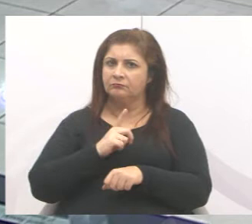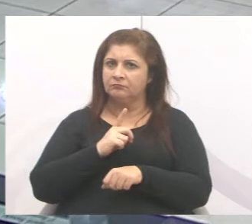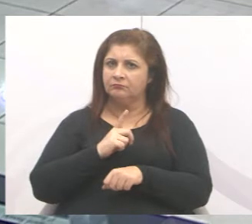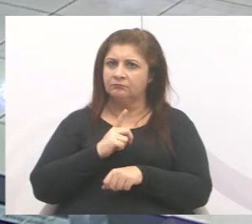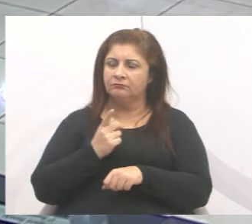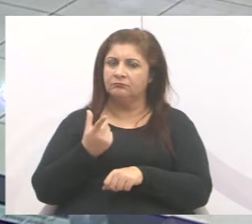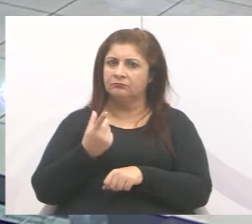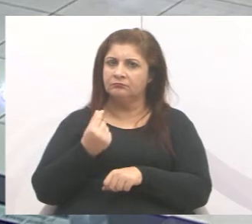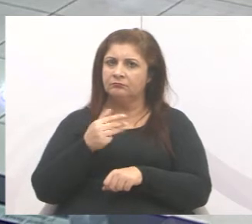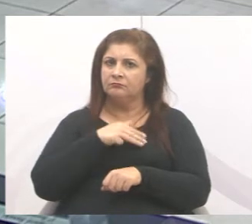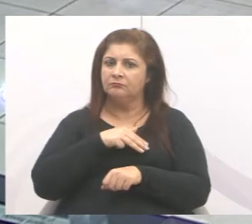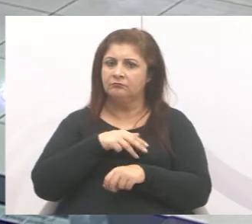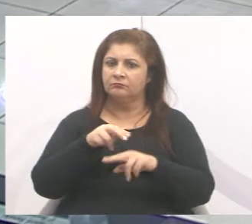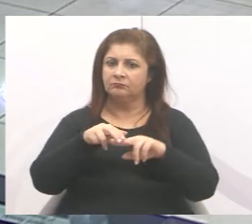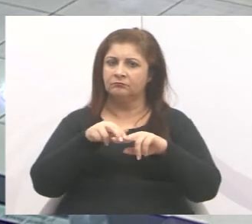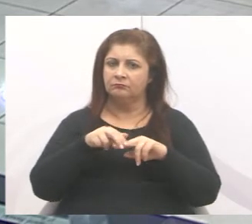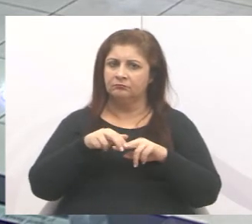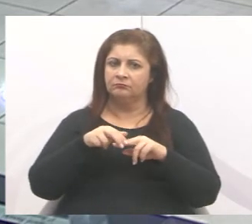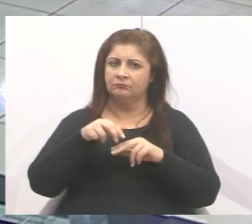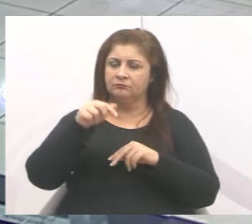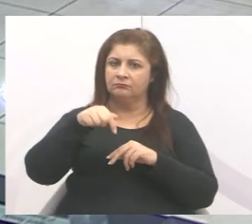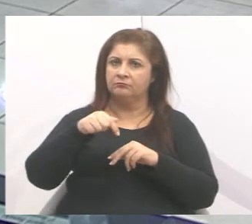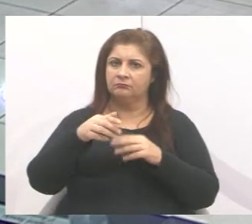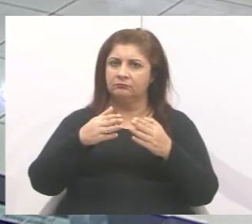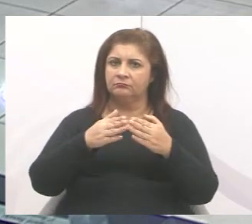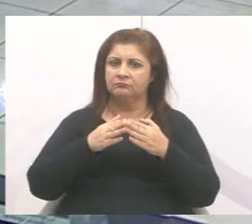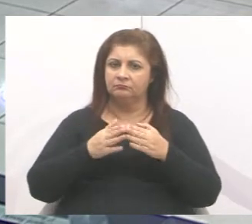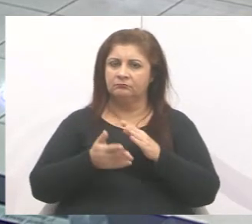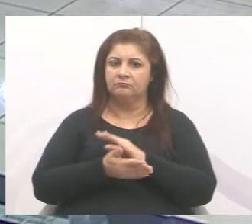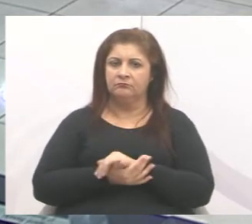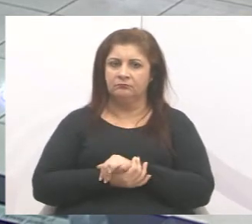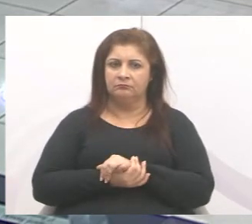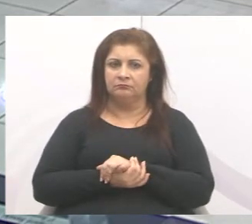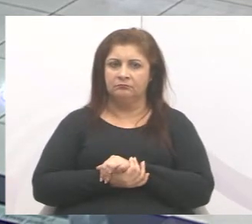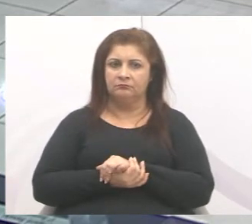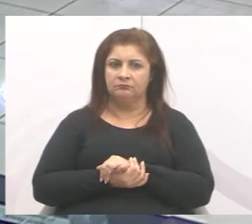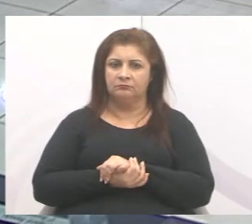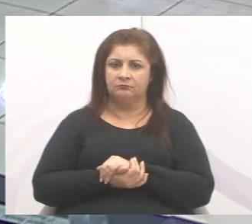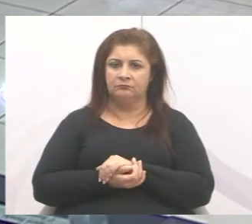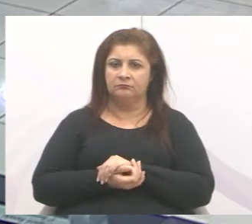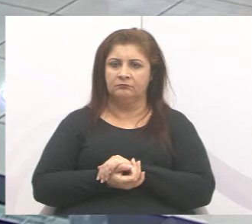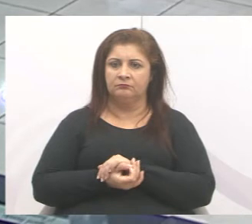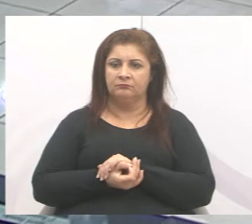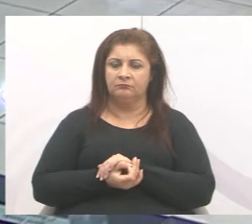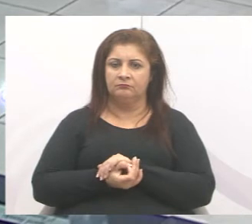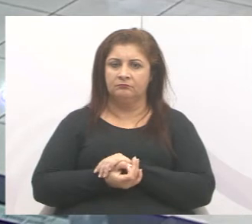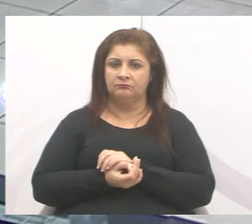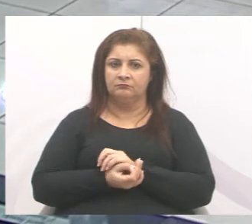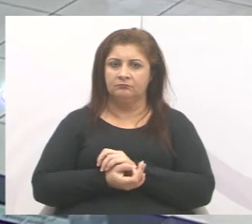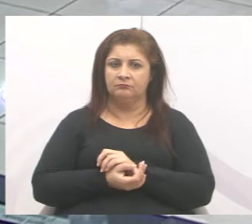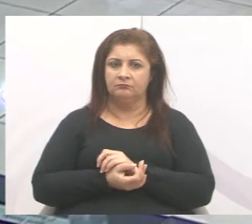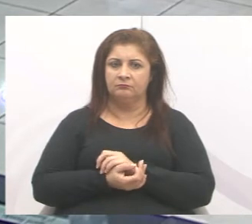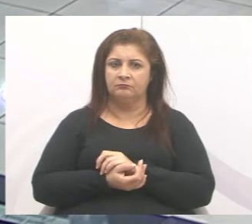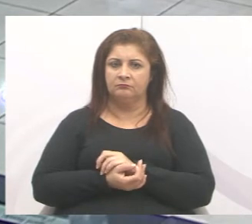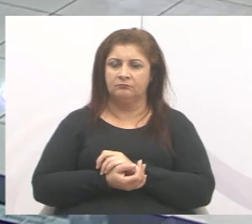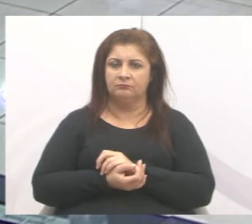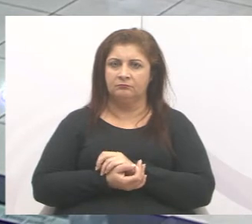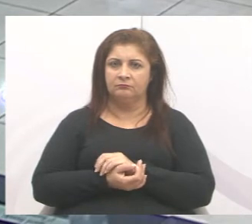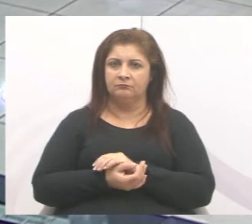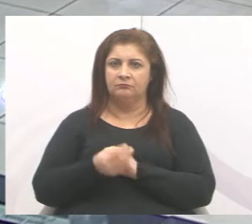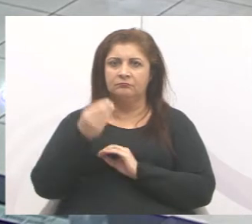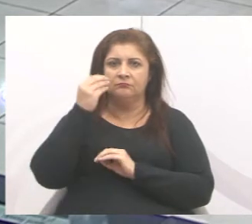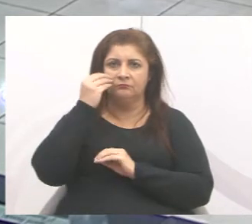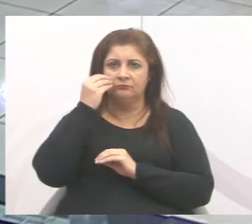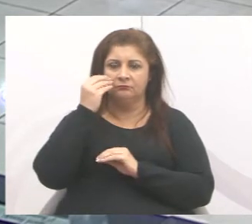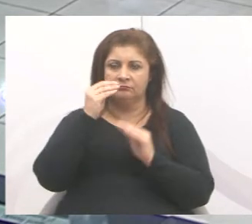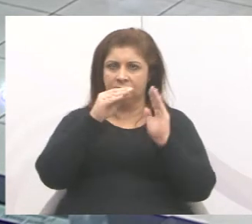base nessa indicação, já é uma PEC nesse sentido também, tá bom? Pessoal, vamos tentar seguir a sequência,